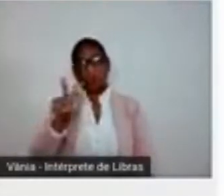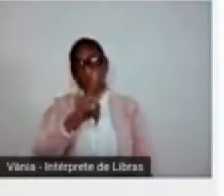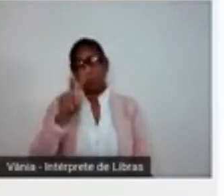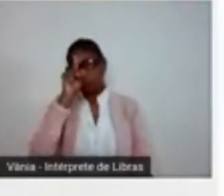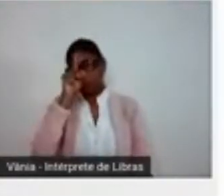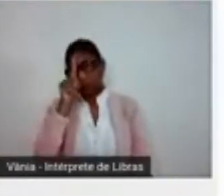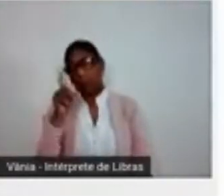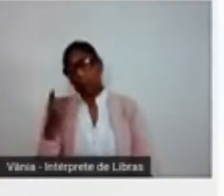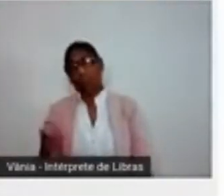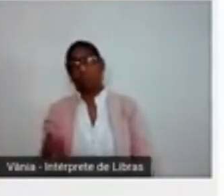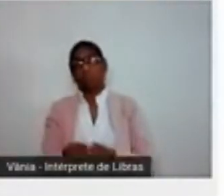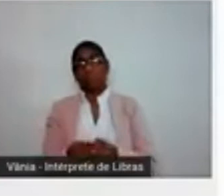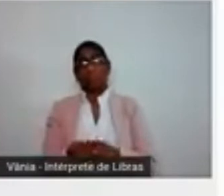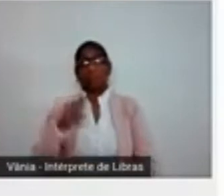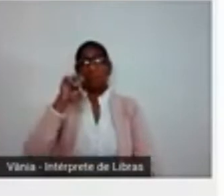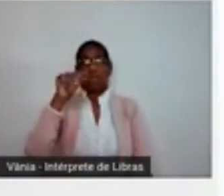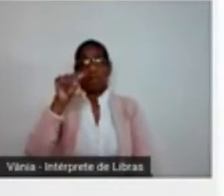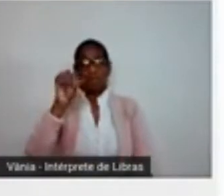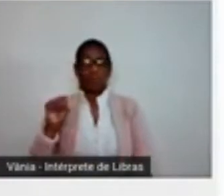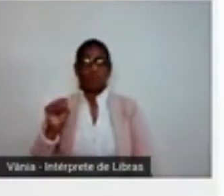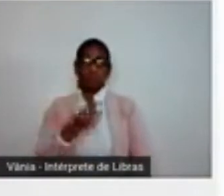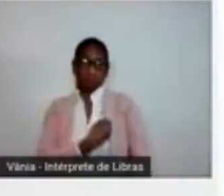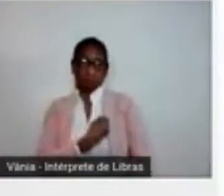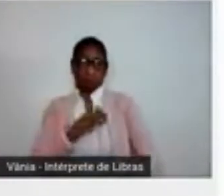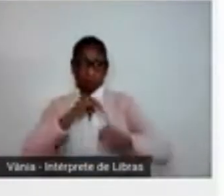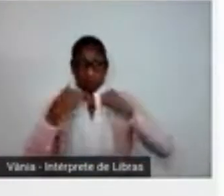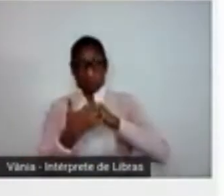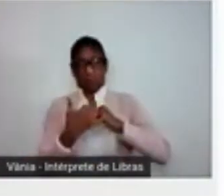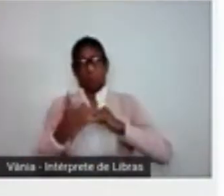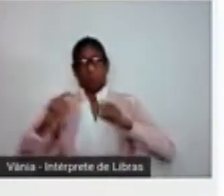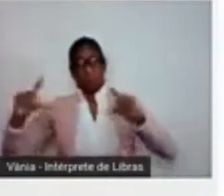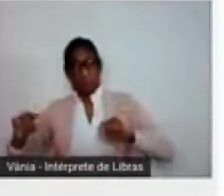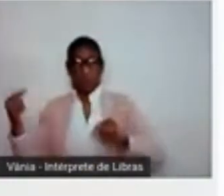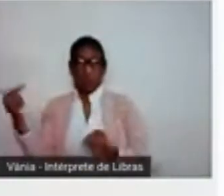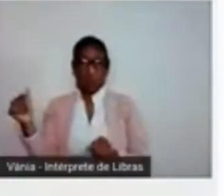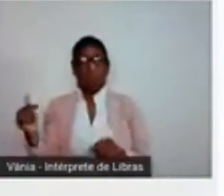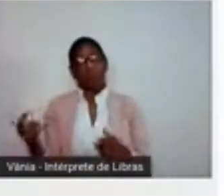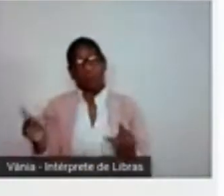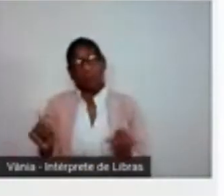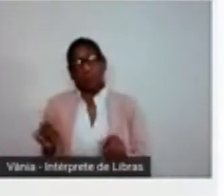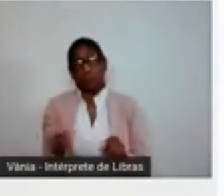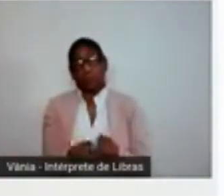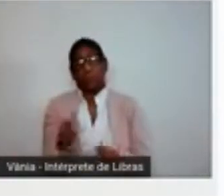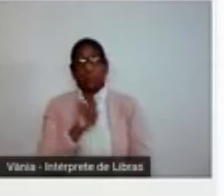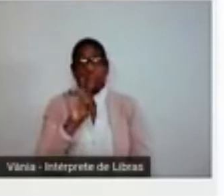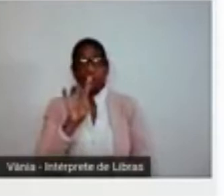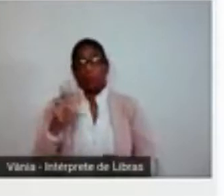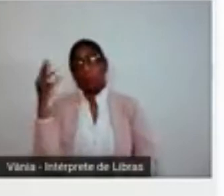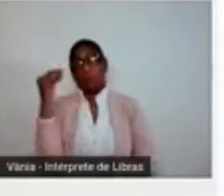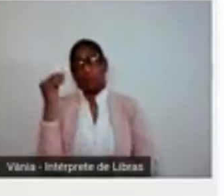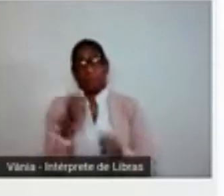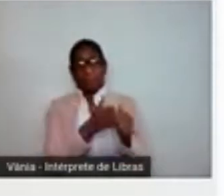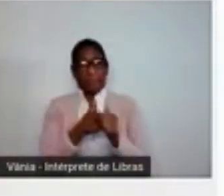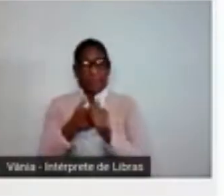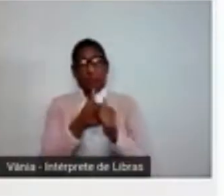hospitalizações. Casos ativos em relação a recuperados baixou para 0,16 na região de Porto Alegre, não é só Porto Alegre, é importante ser